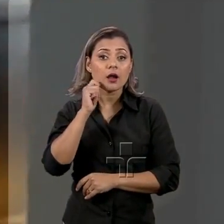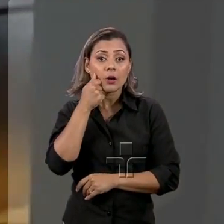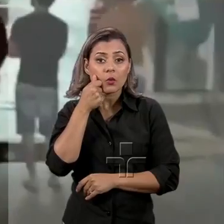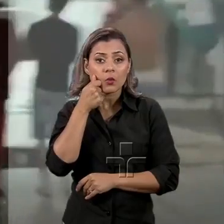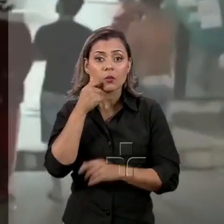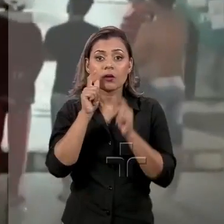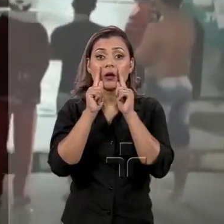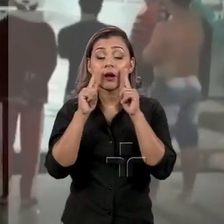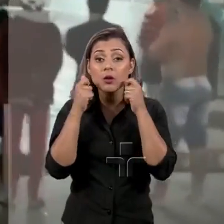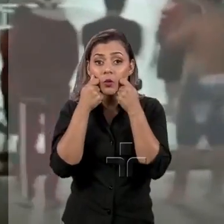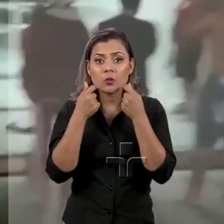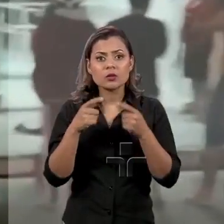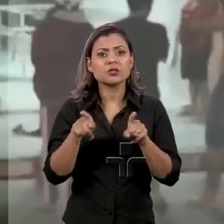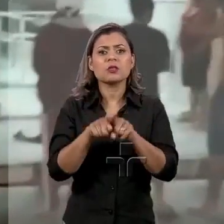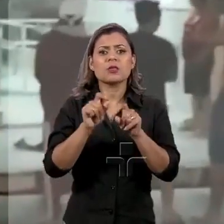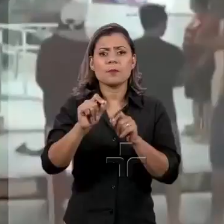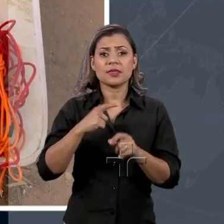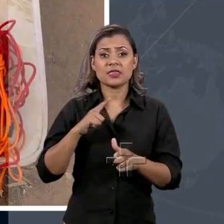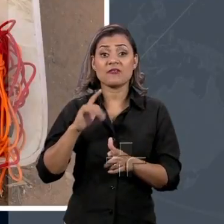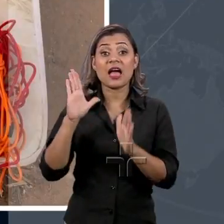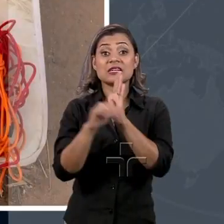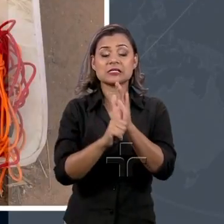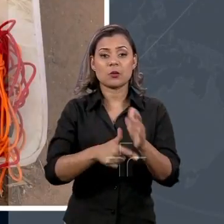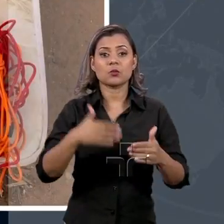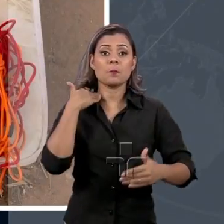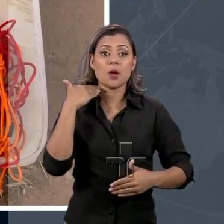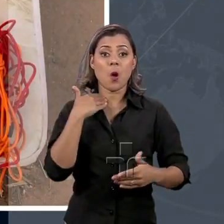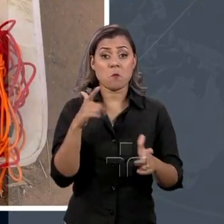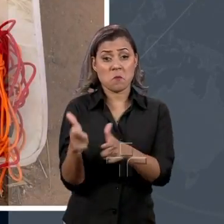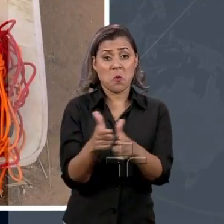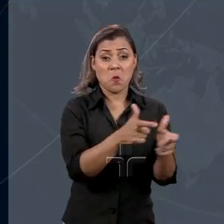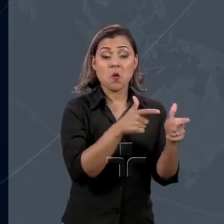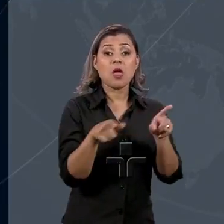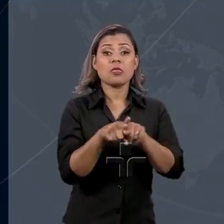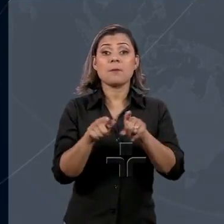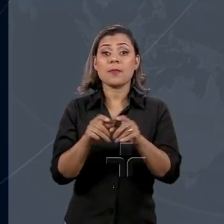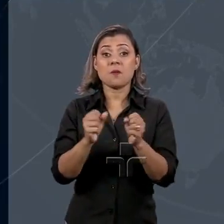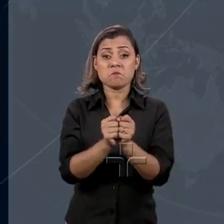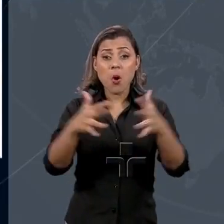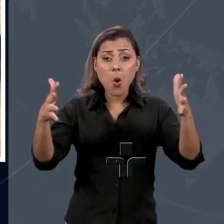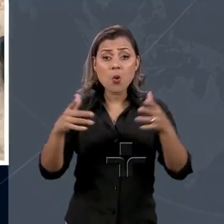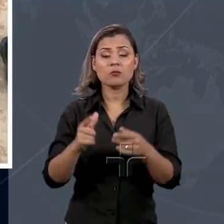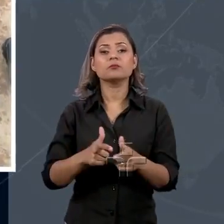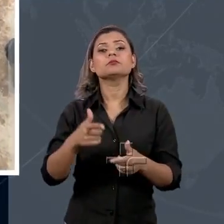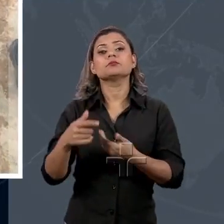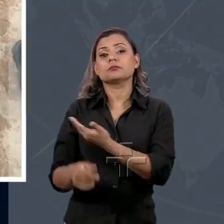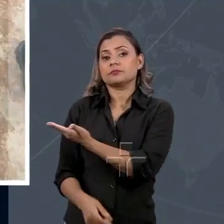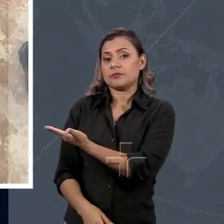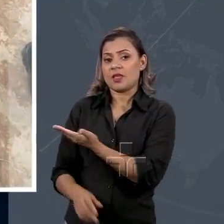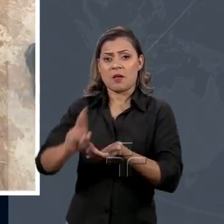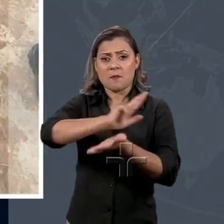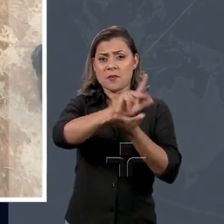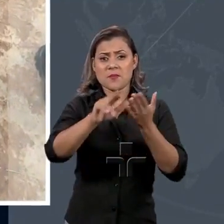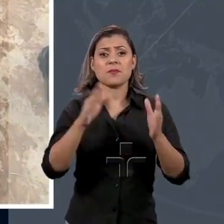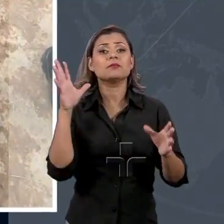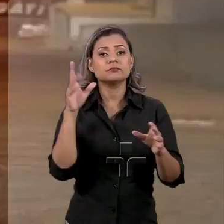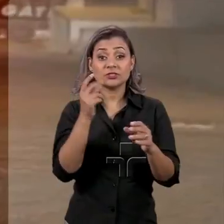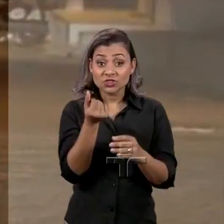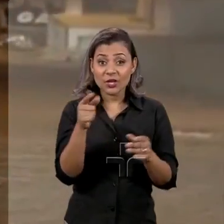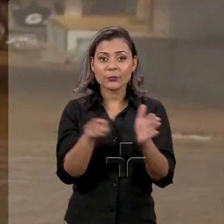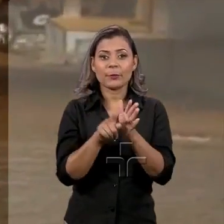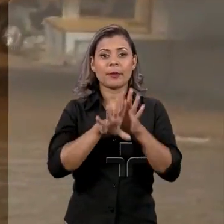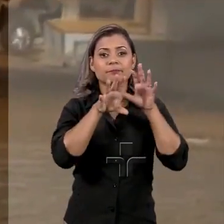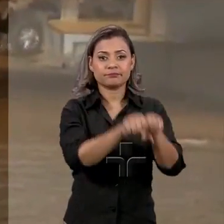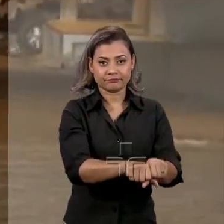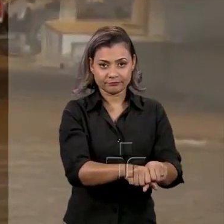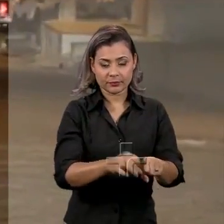polícia ocorreu após um assalto a banco. Explosivos, fuzis, espingardas e dinheiro foram apreendidos na ação.